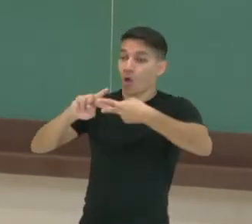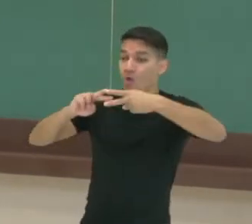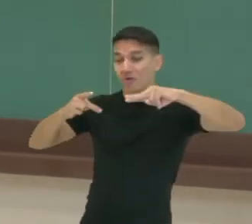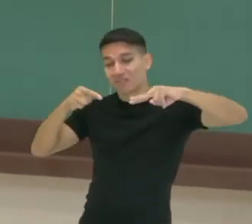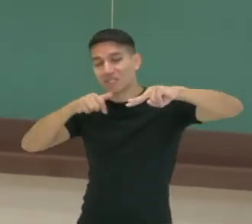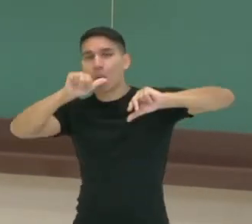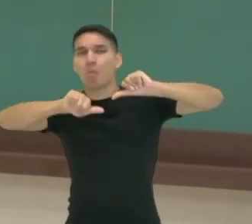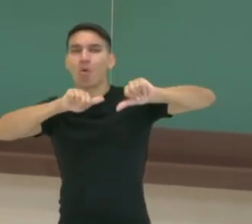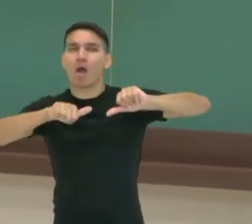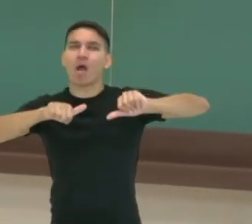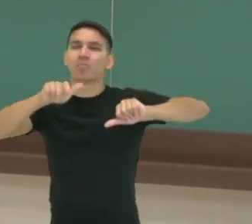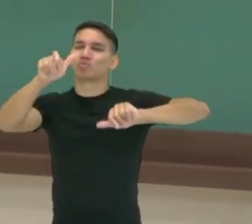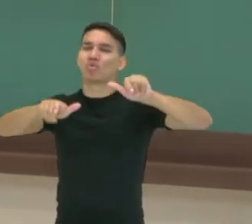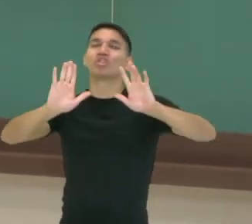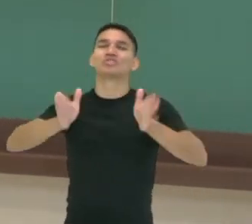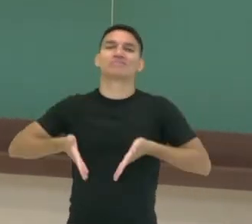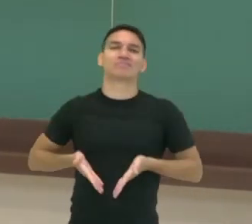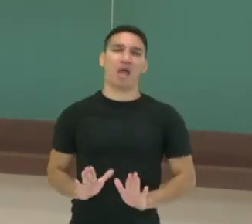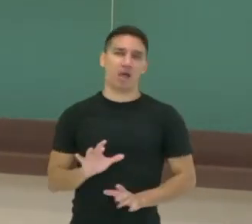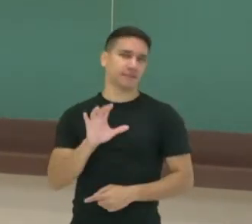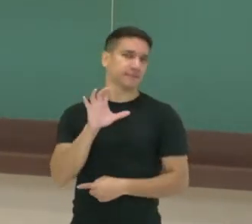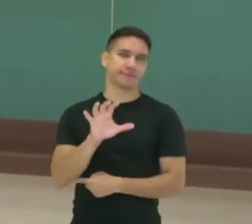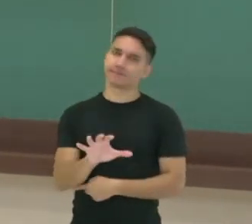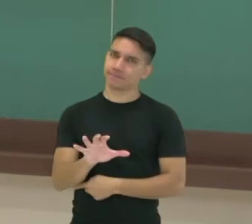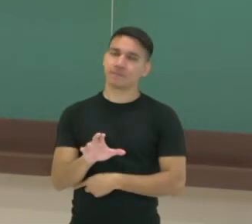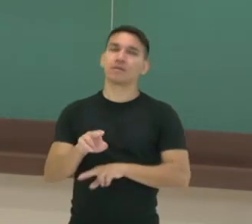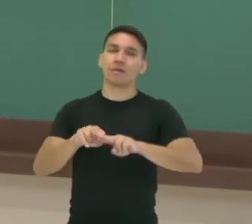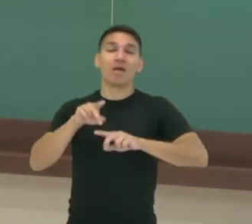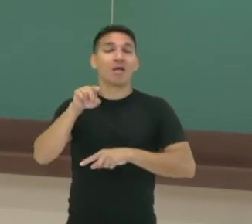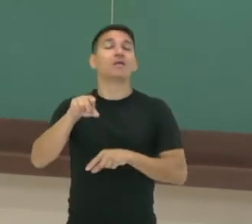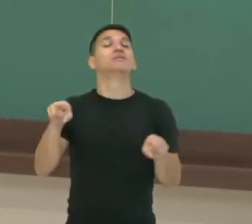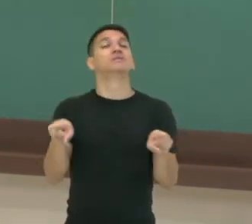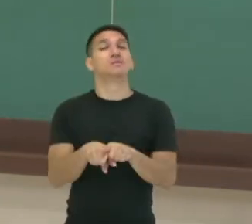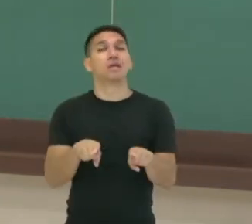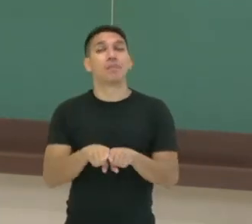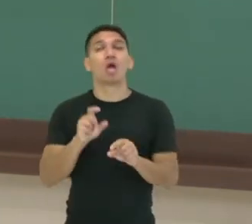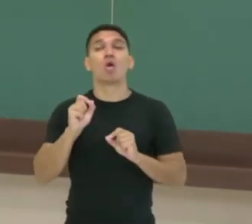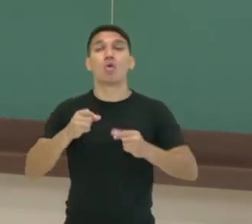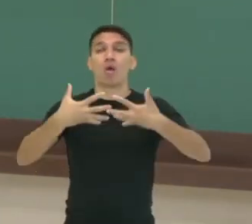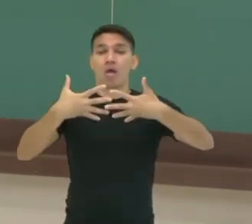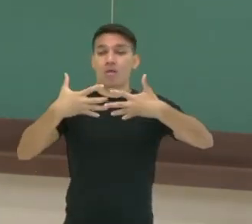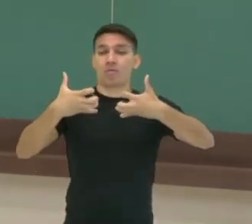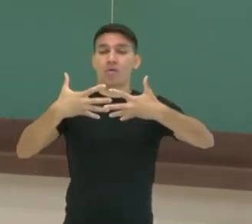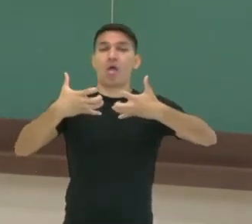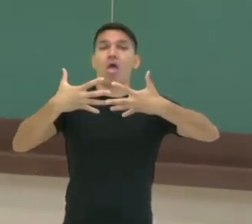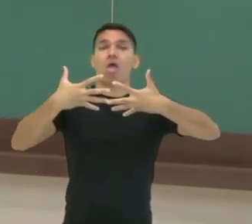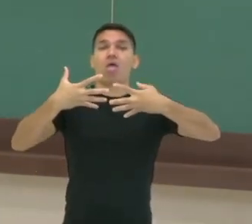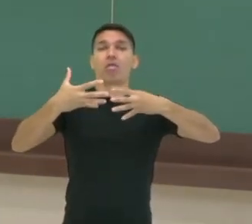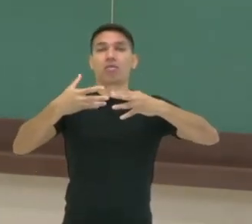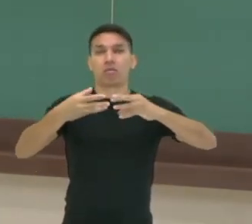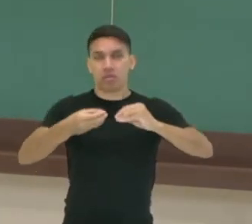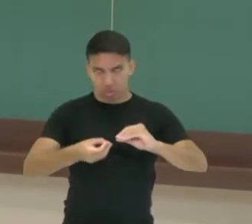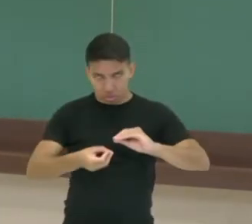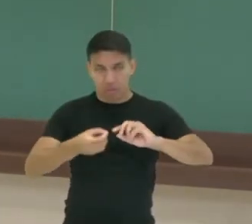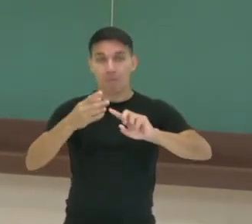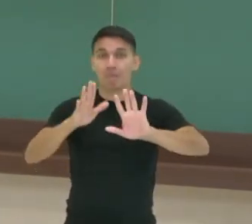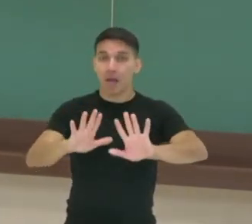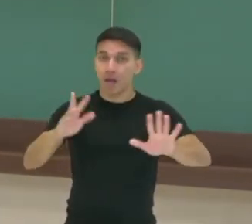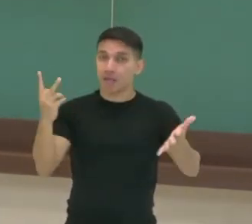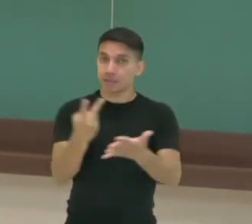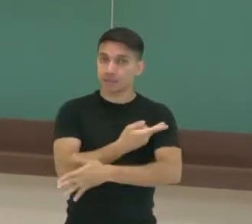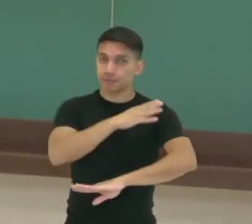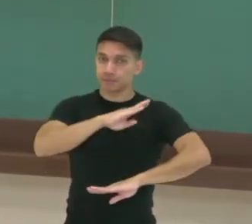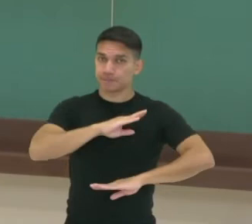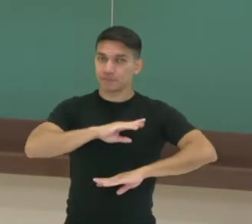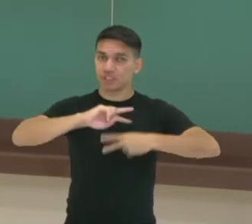condição. Então, também é uma perda de volume muscular, mas a causa é genética.